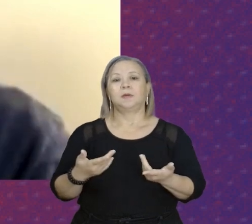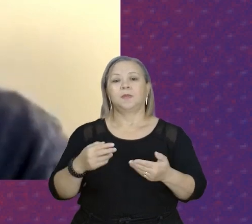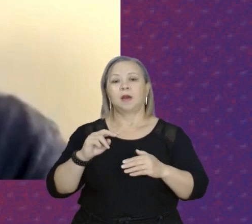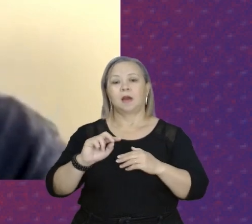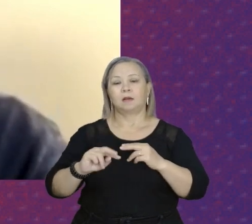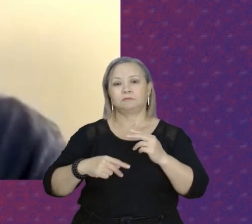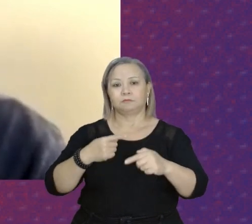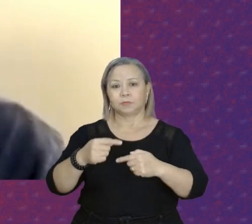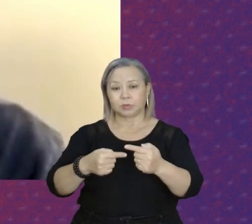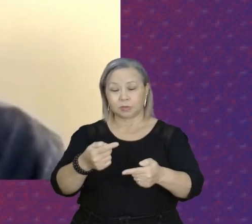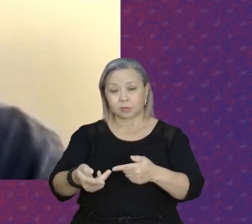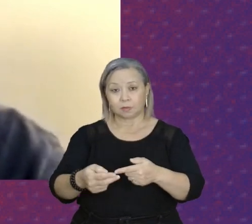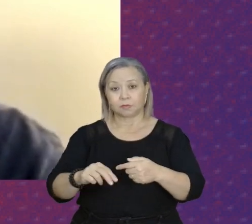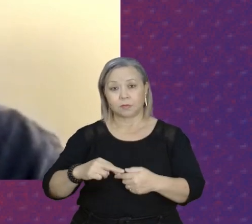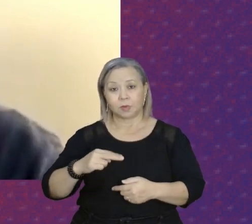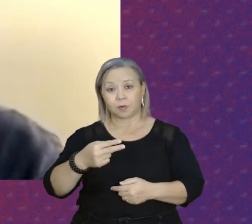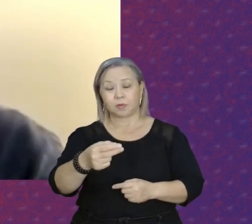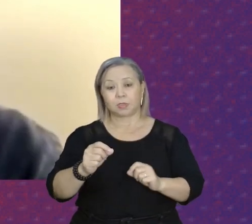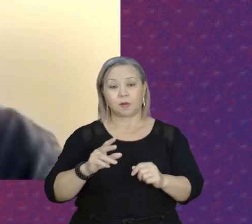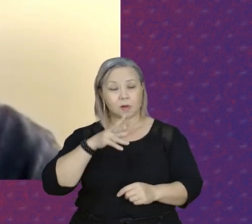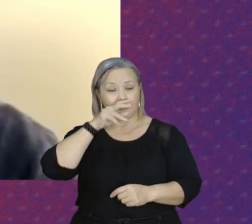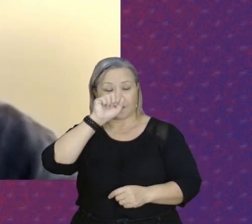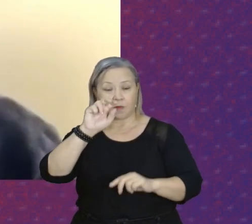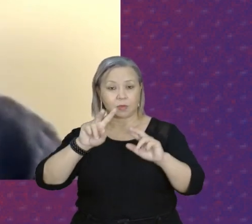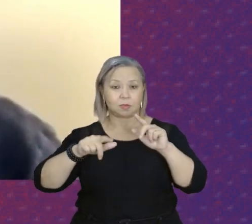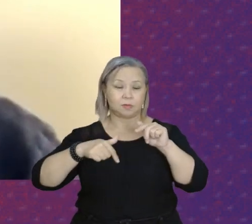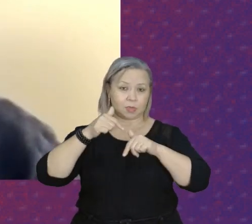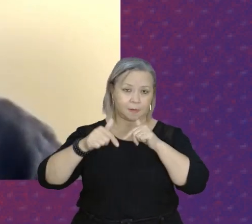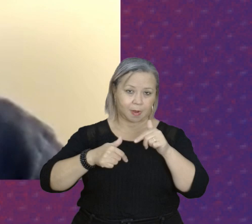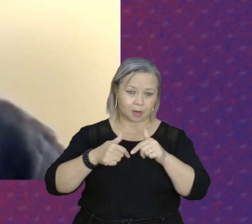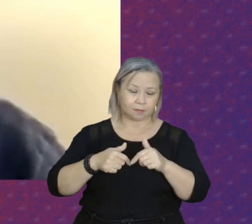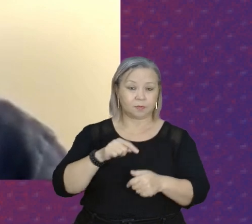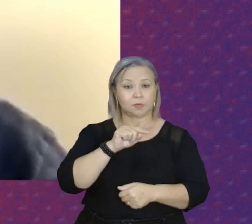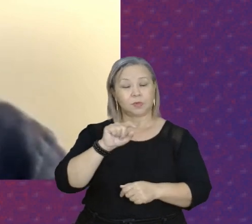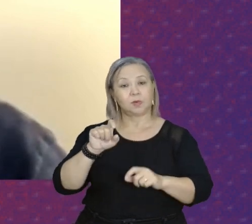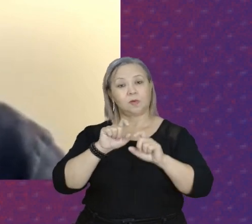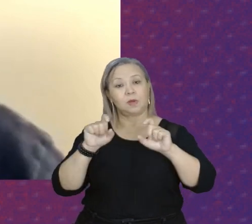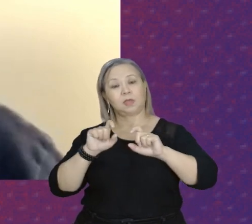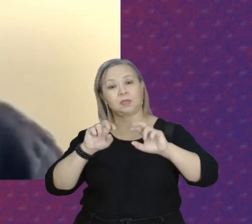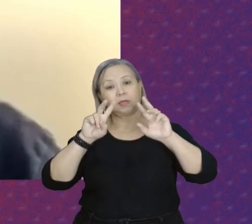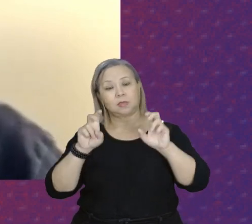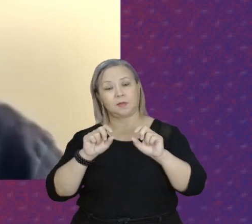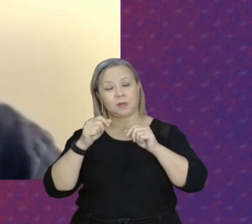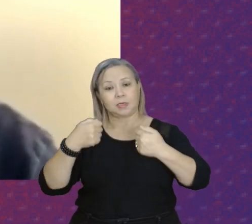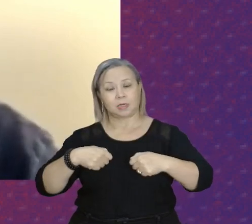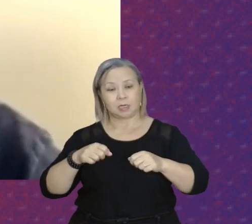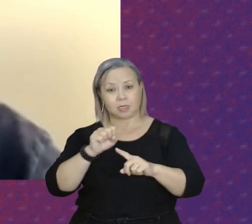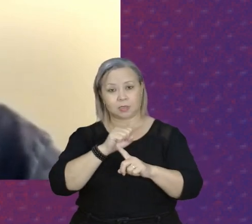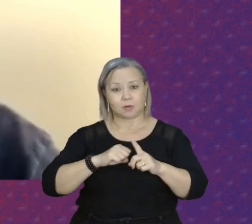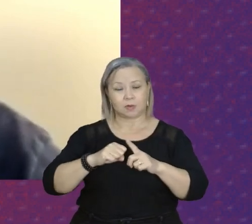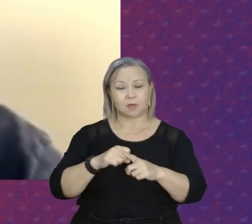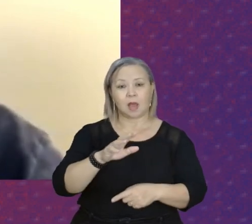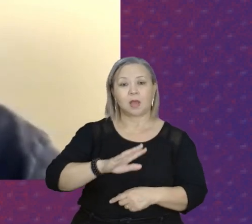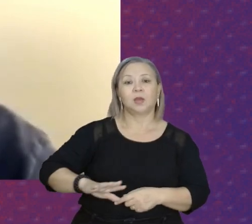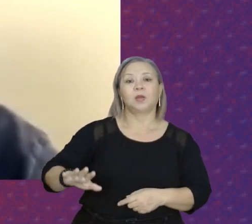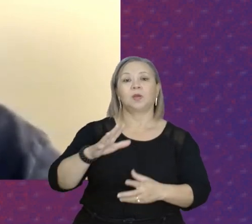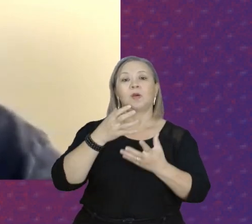da força de trabalho. Então, coloca nesses termos a necessidade de que a sociedade como um todo